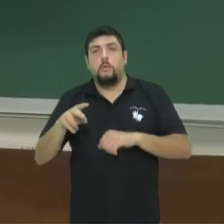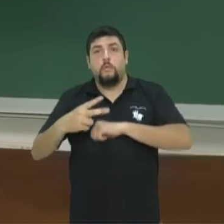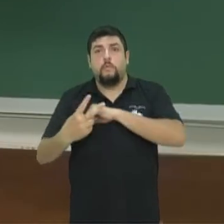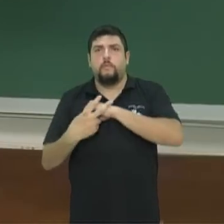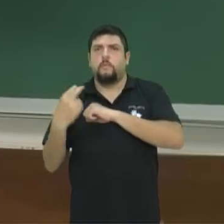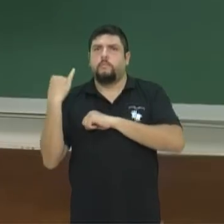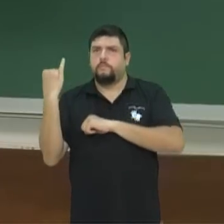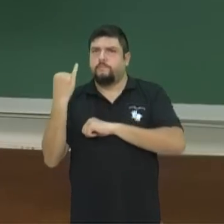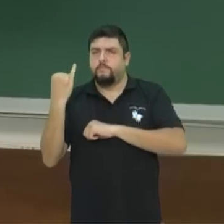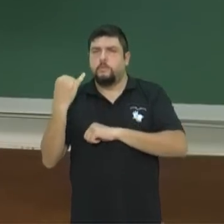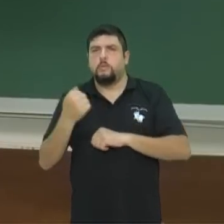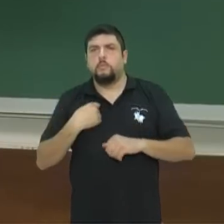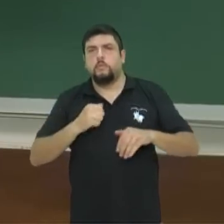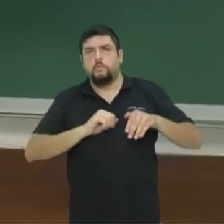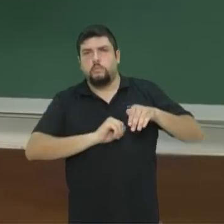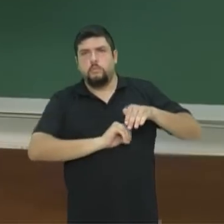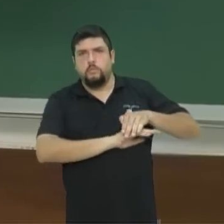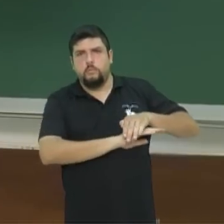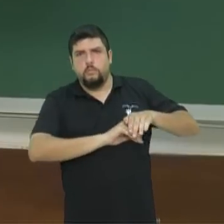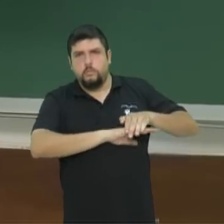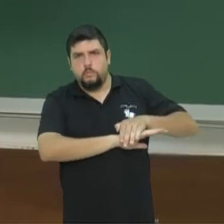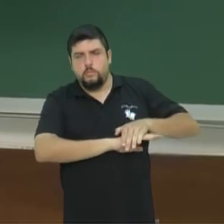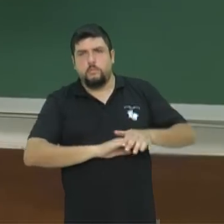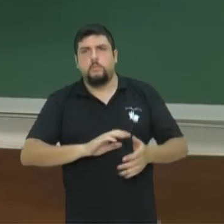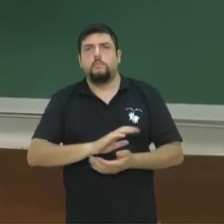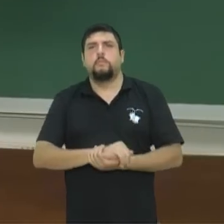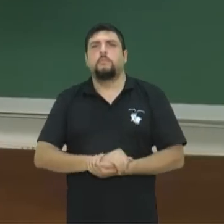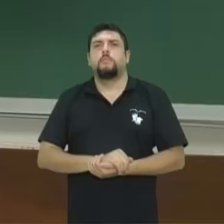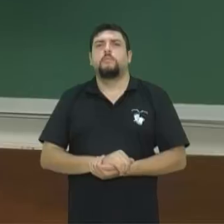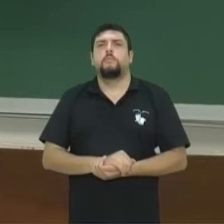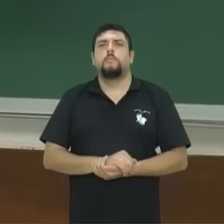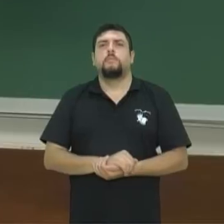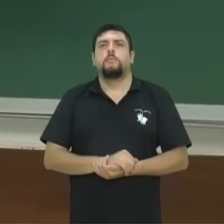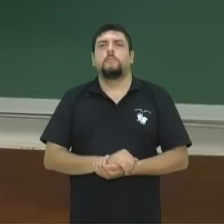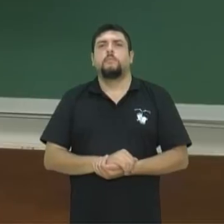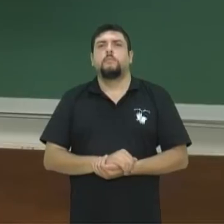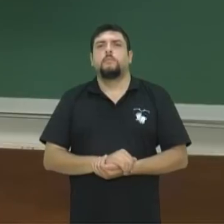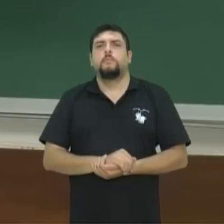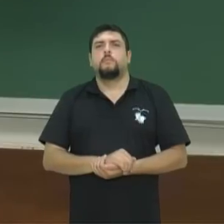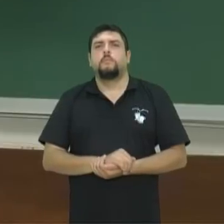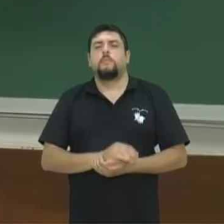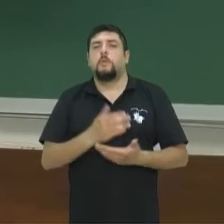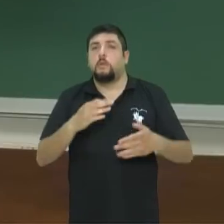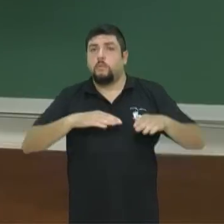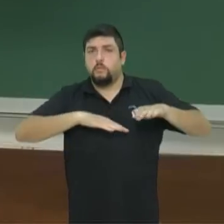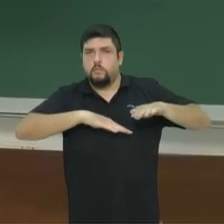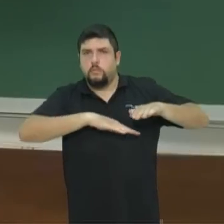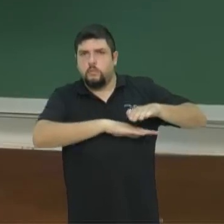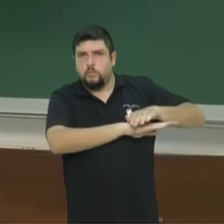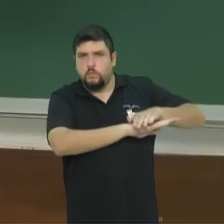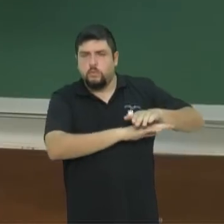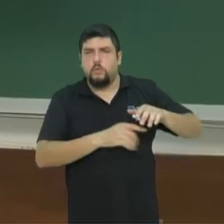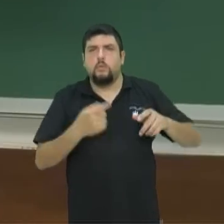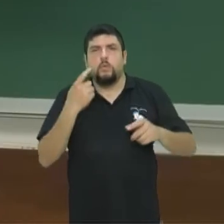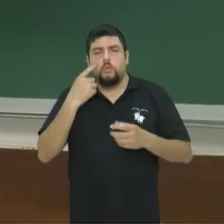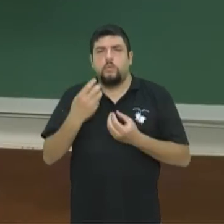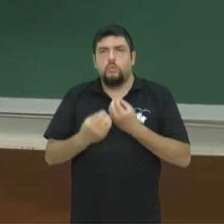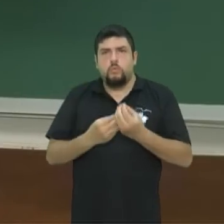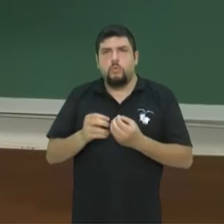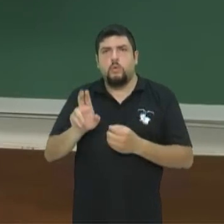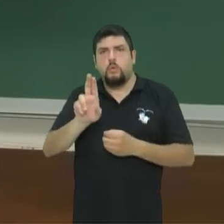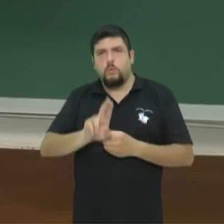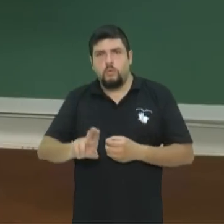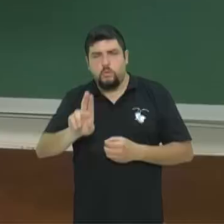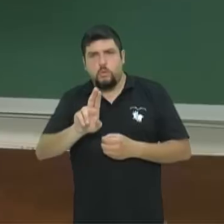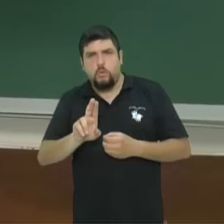Eu poupo, tu poupas, ele poupa, nós poupamos e por aí vai. Então, tendo em vista essa possibilidade de conjugar utilizando os pronomes pessoais